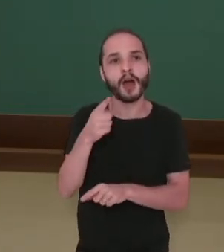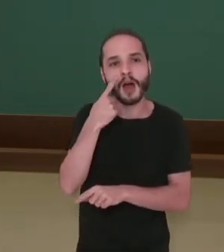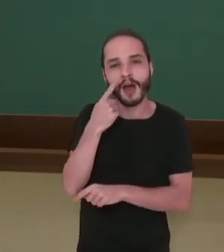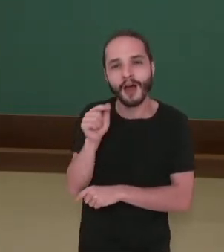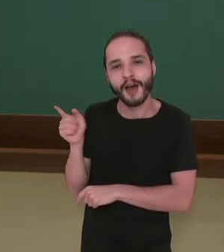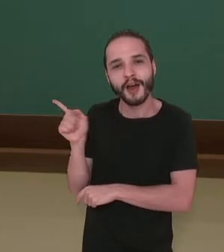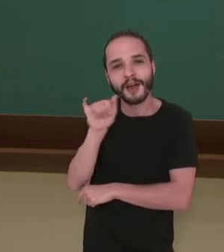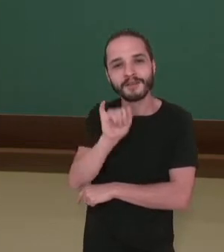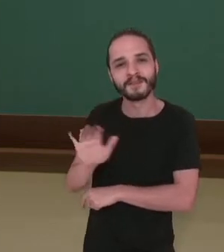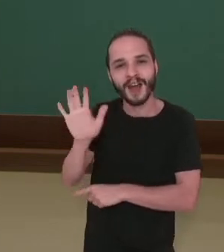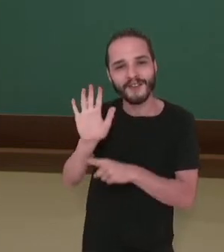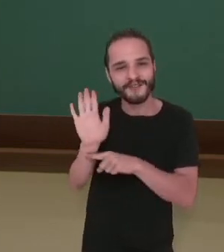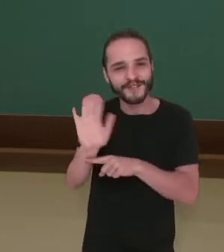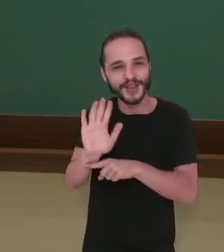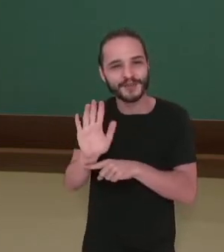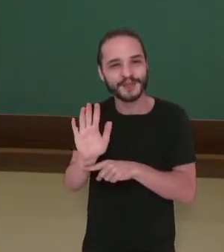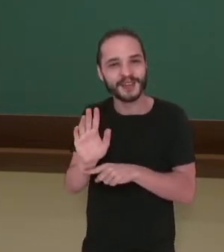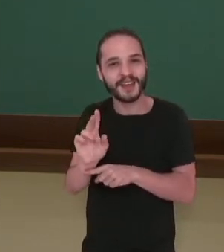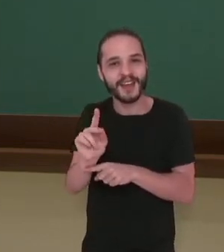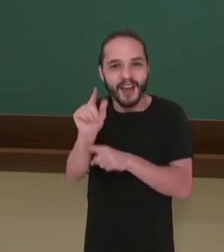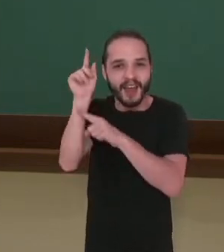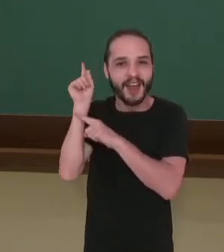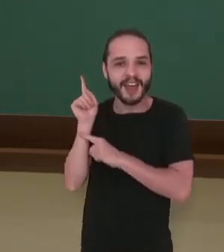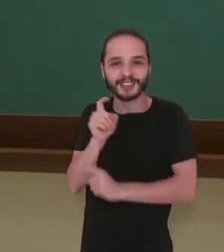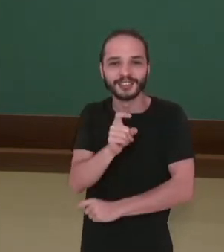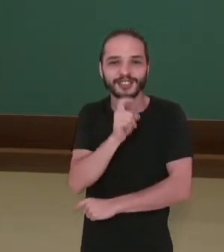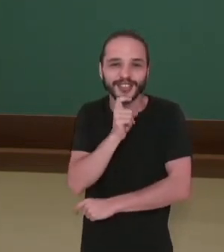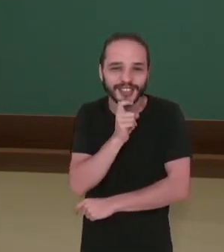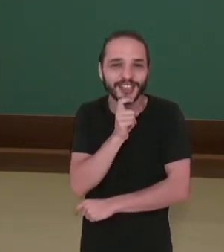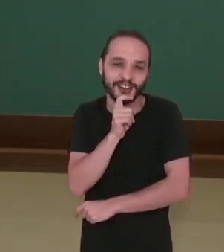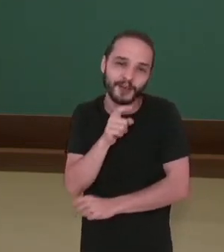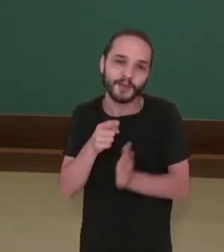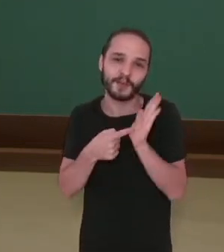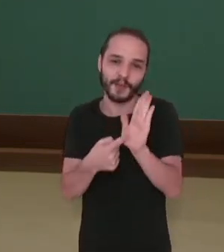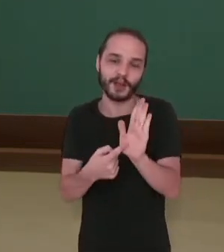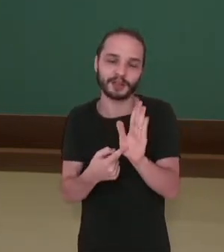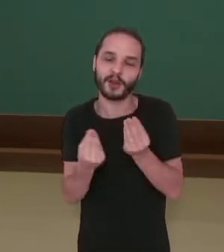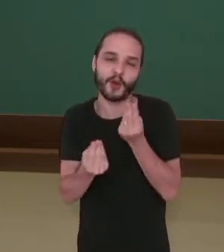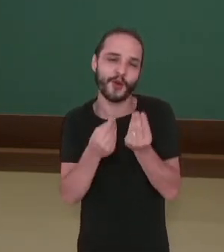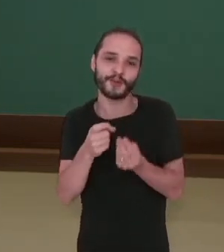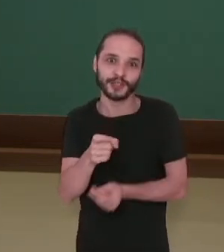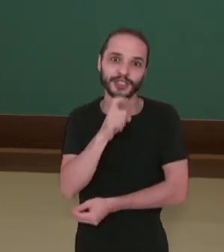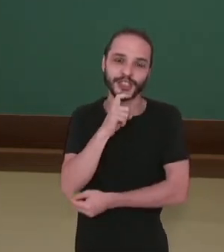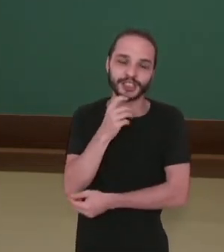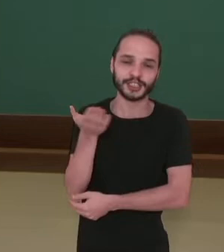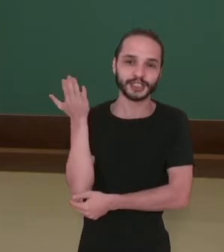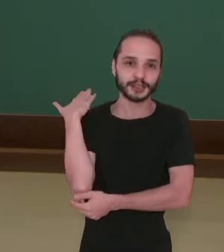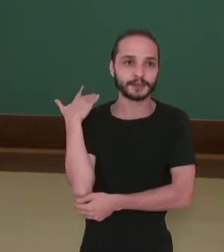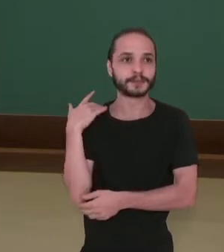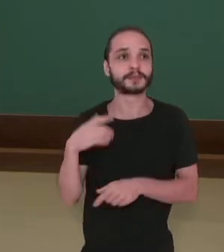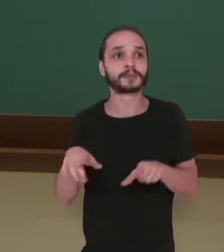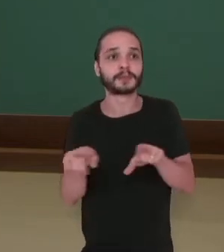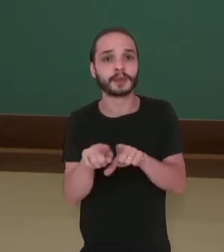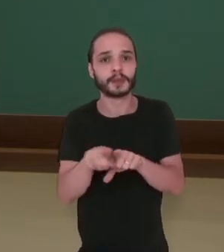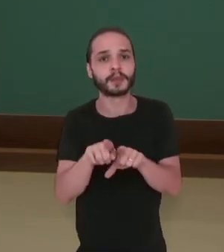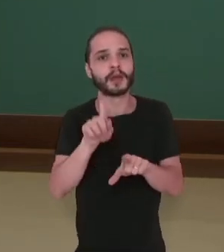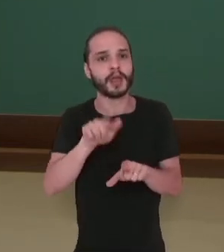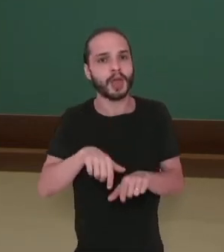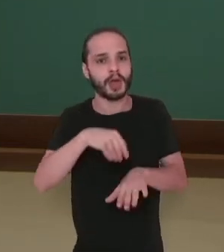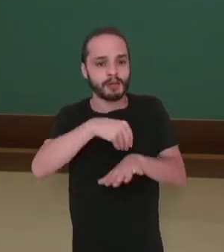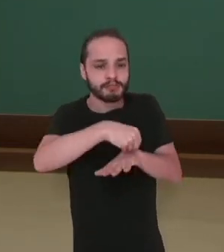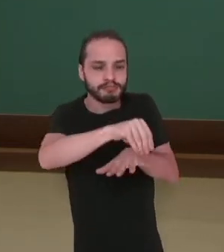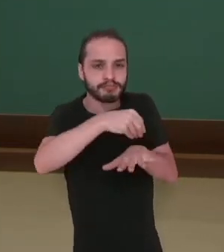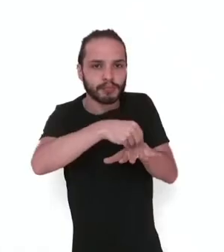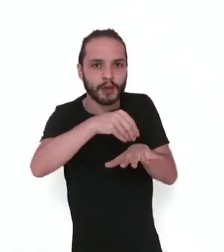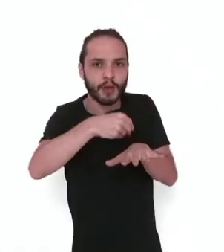E que provavelmente vocês assistiram também, né? E aqui, então, um fóssil de um mamute, né? Veja, no